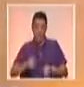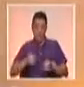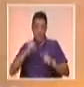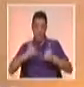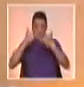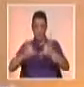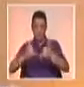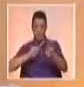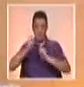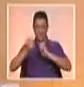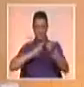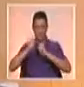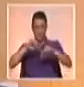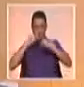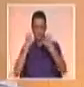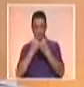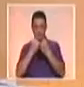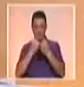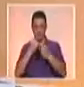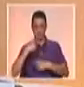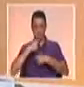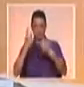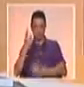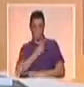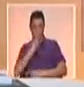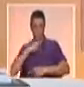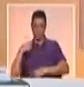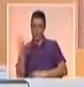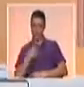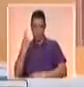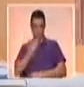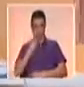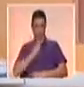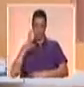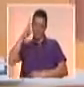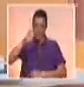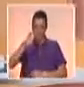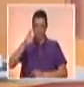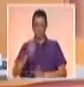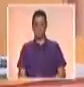próximo debate do Sociedade Civil, porque Sociedade Civil somos todos nós. Até amanhã.